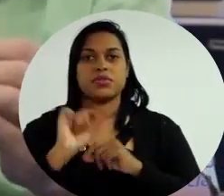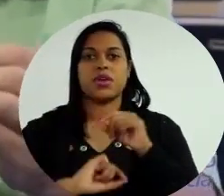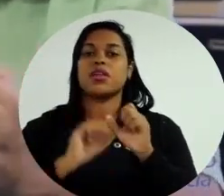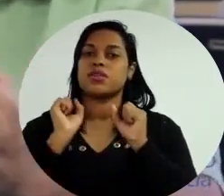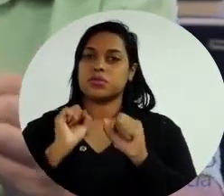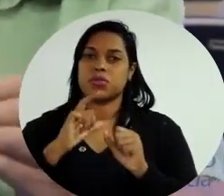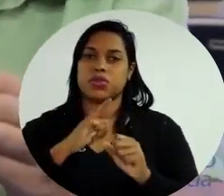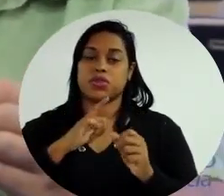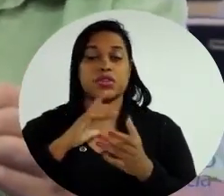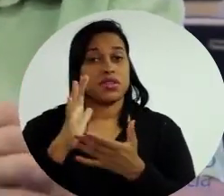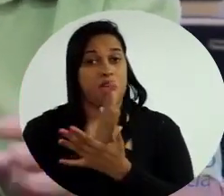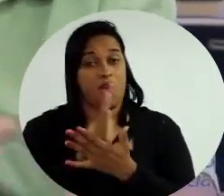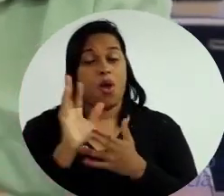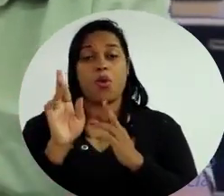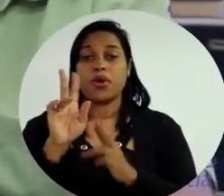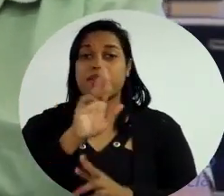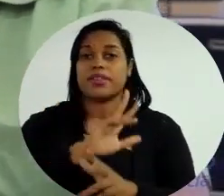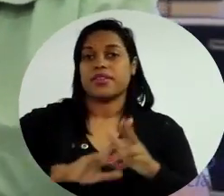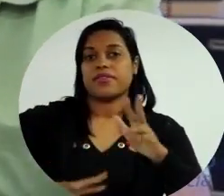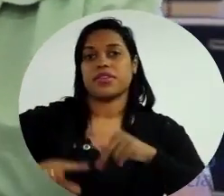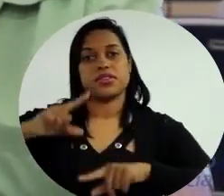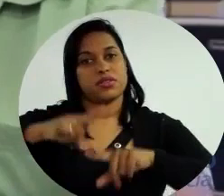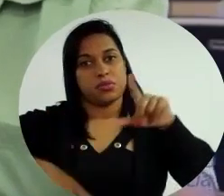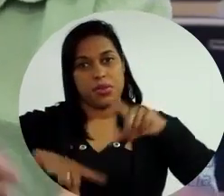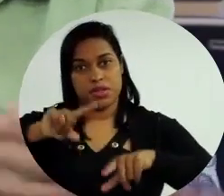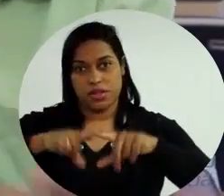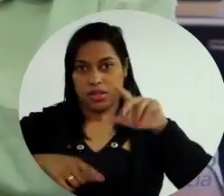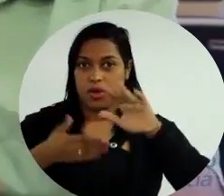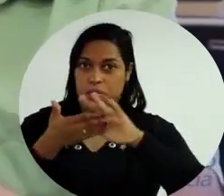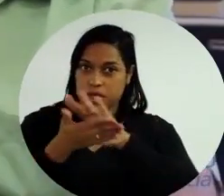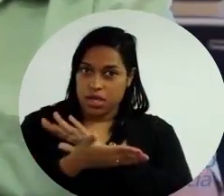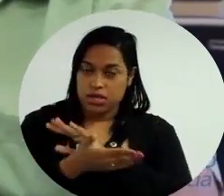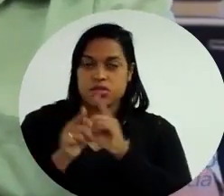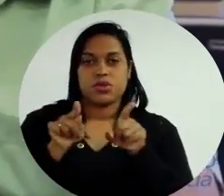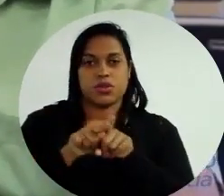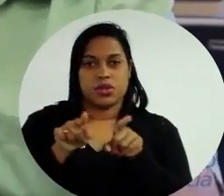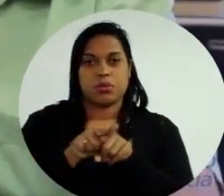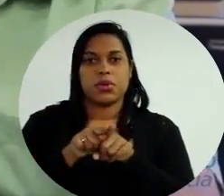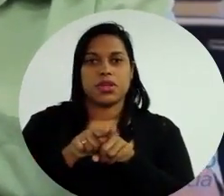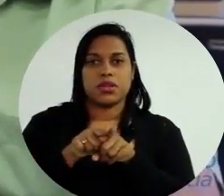elas podem ter algumas diferenças tanto no material impresso quanto